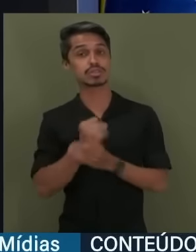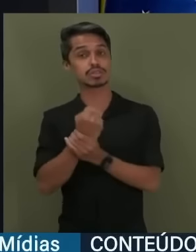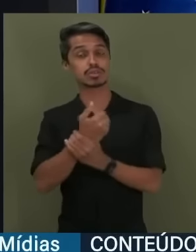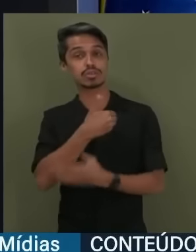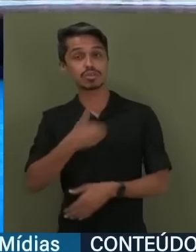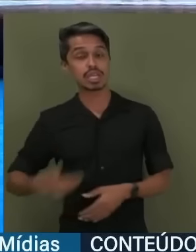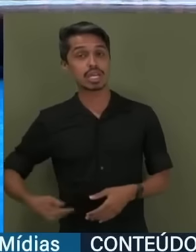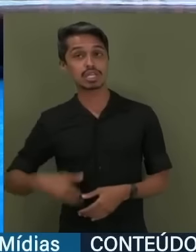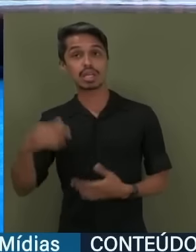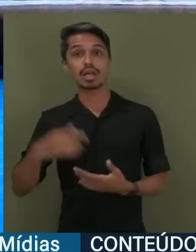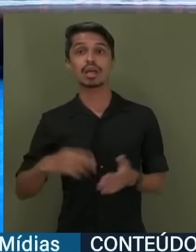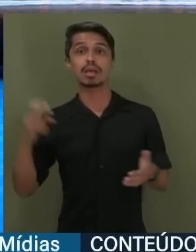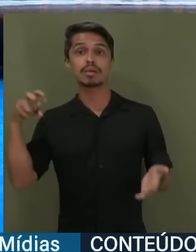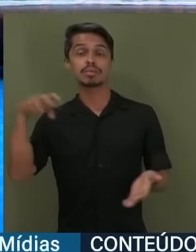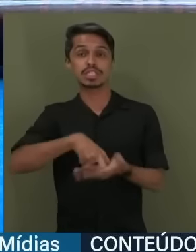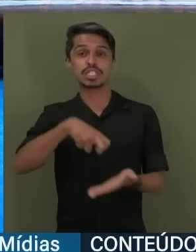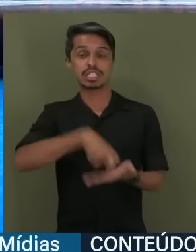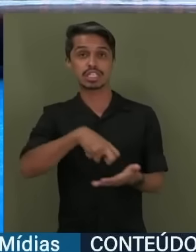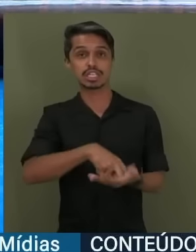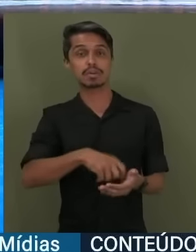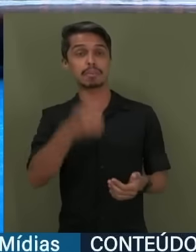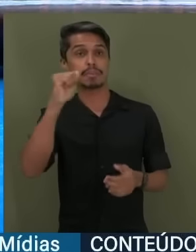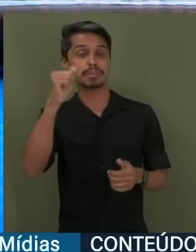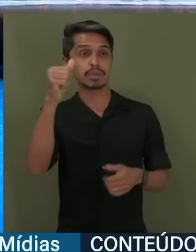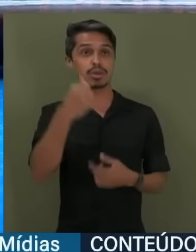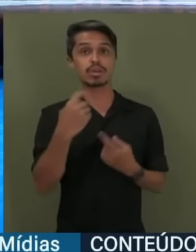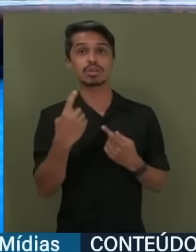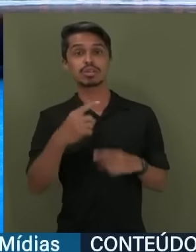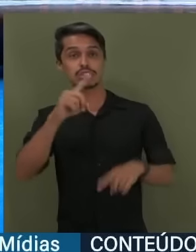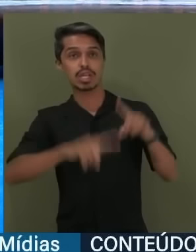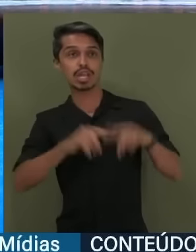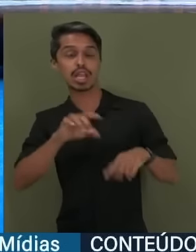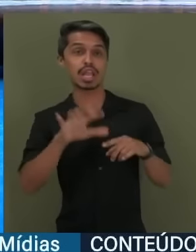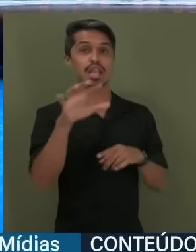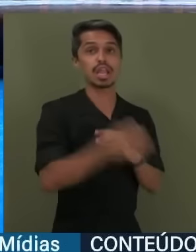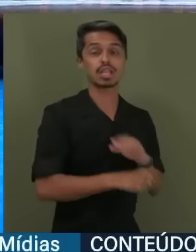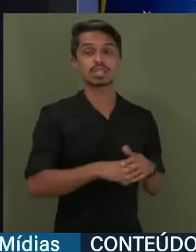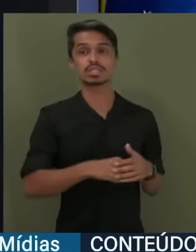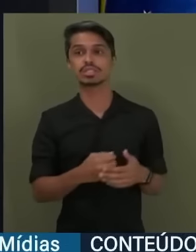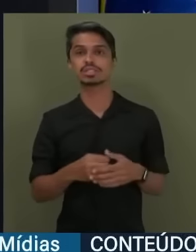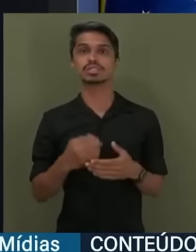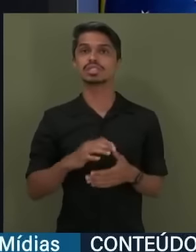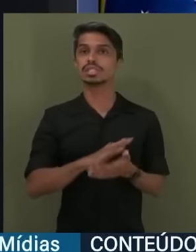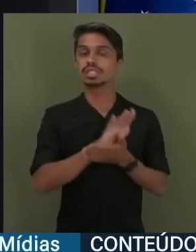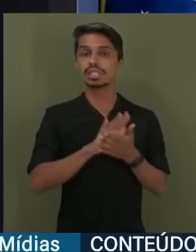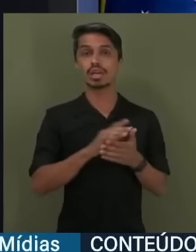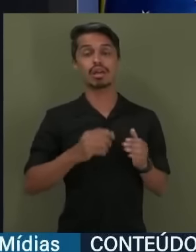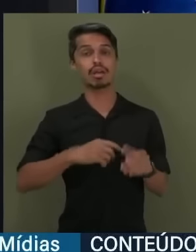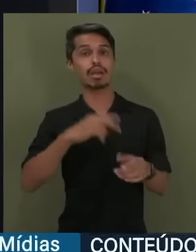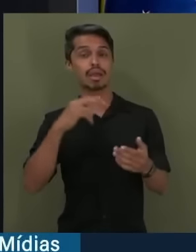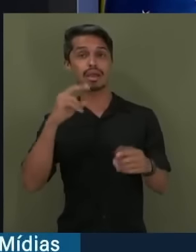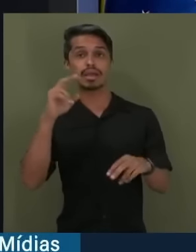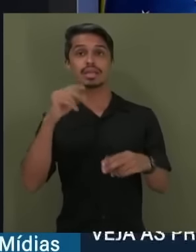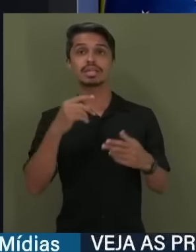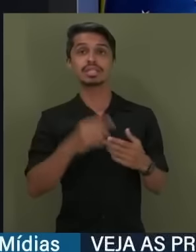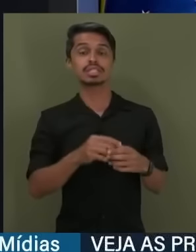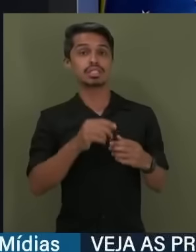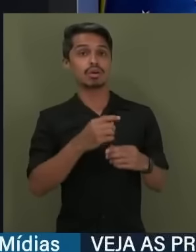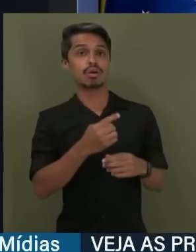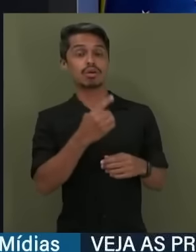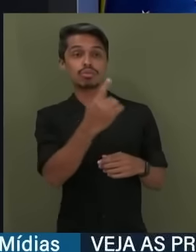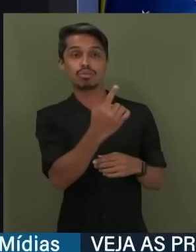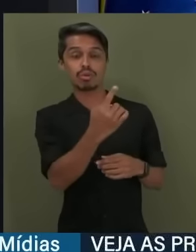Senado, aumentando a pena para o estelionato, que é um crime contra o patrimônio, sem violência ou grave ameaça, cuja pena é de 1 a 5, passando para 19